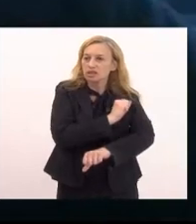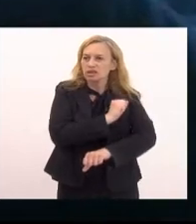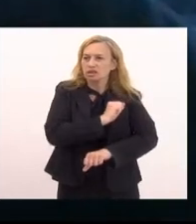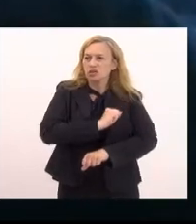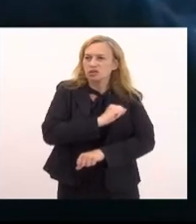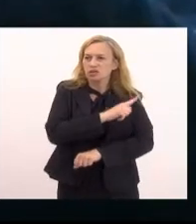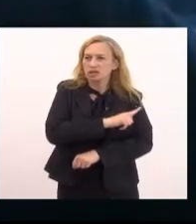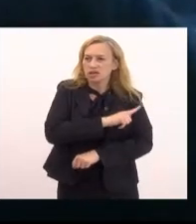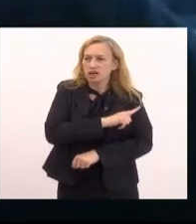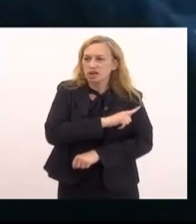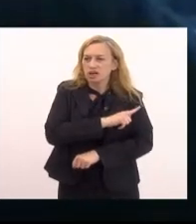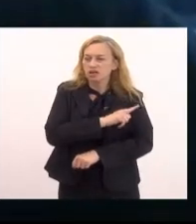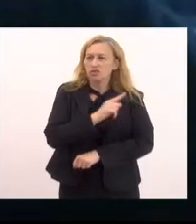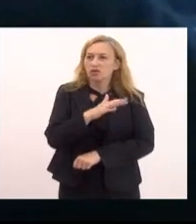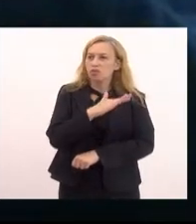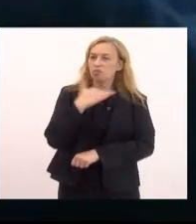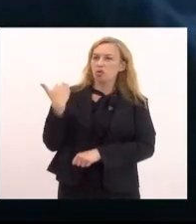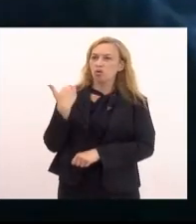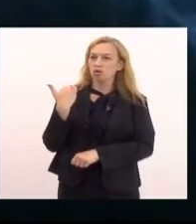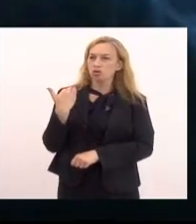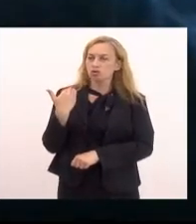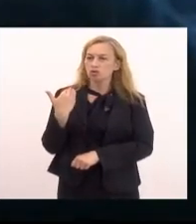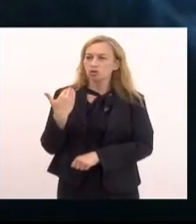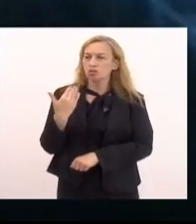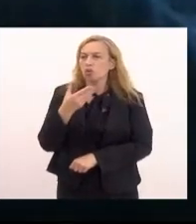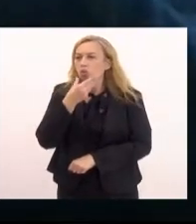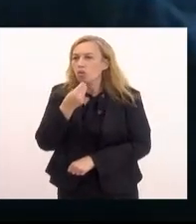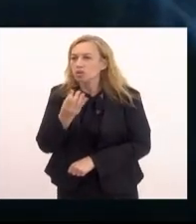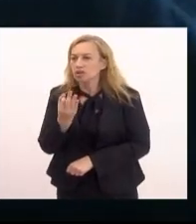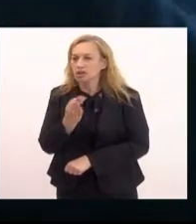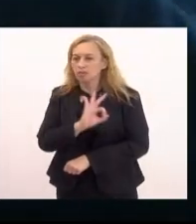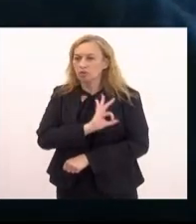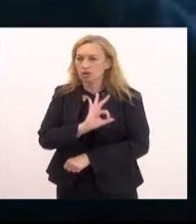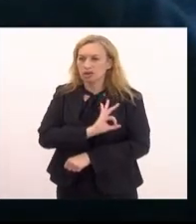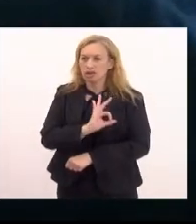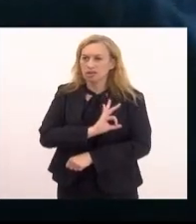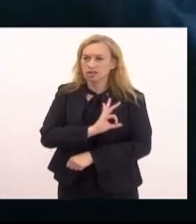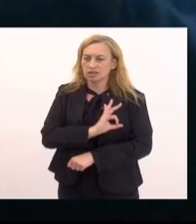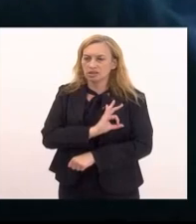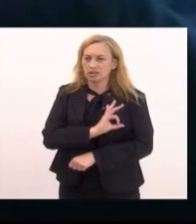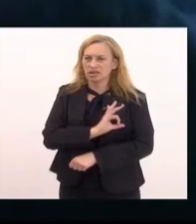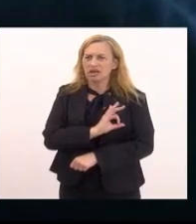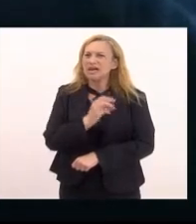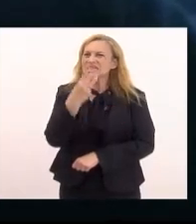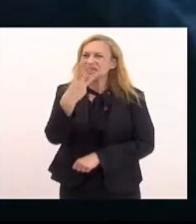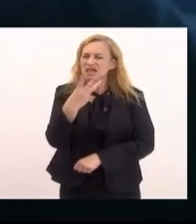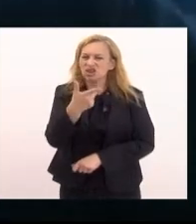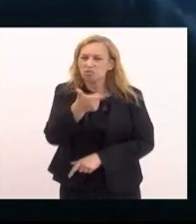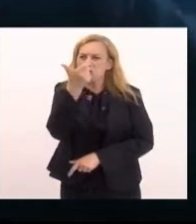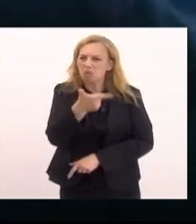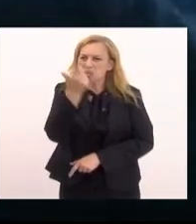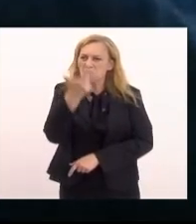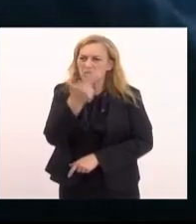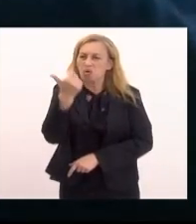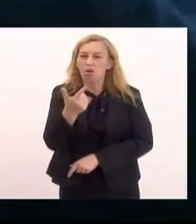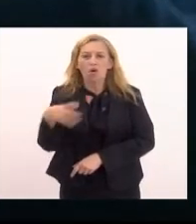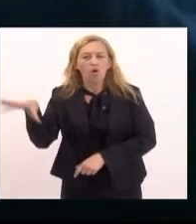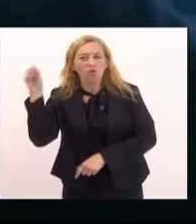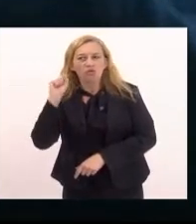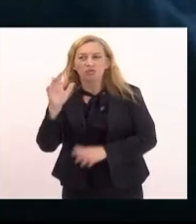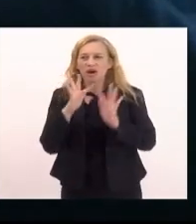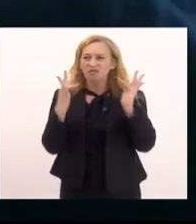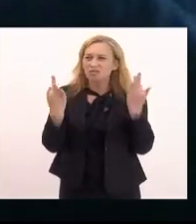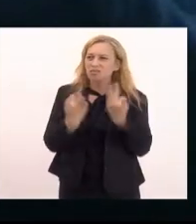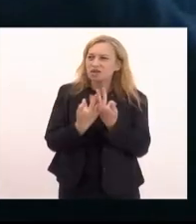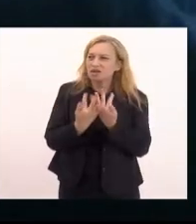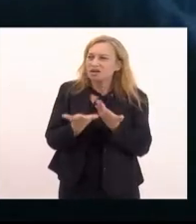um sargento da Marinha com 3 tiros em São Gonçalo. Nós ouvimos a família, foi uma